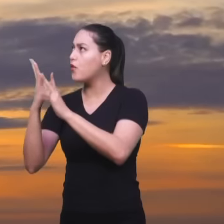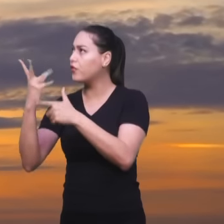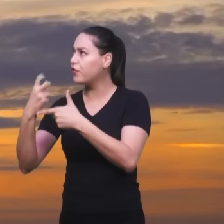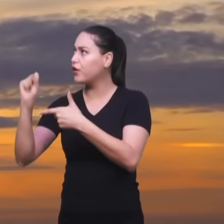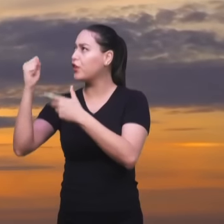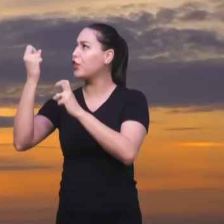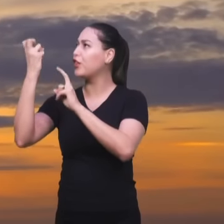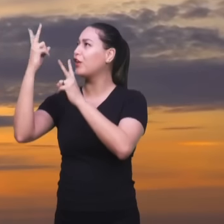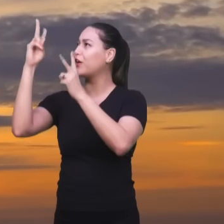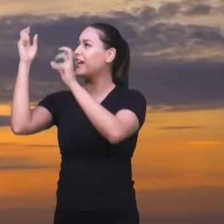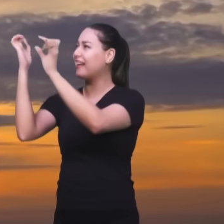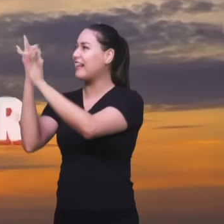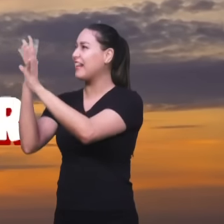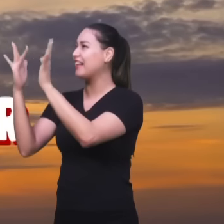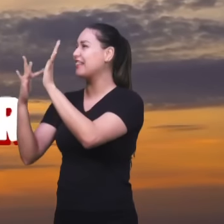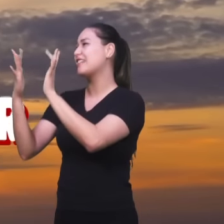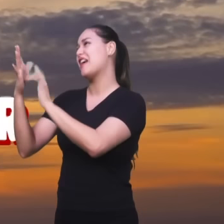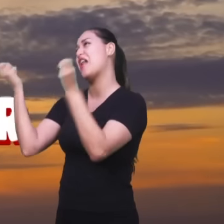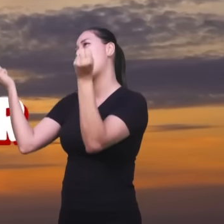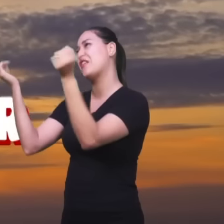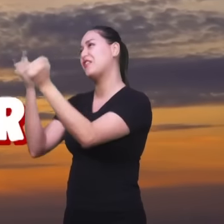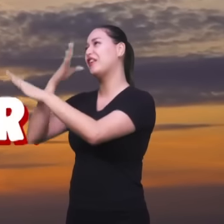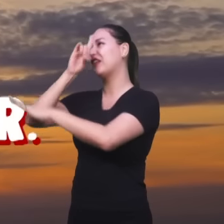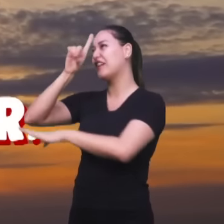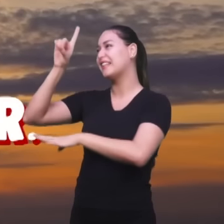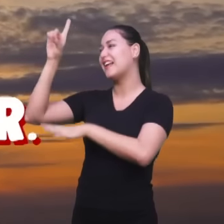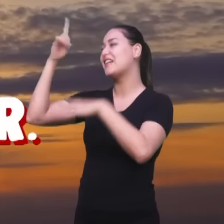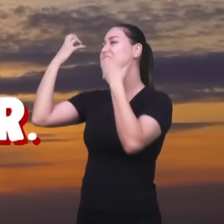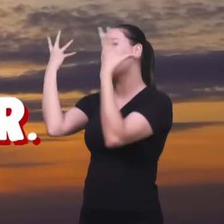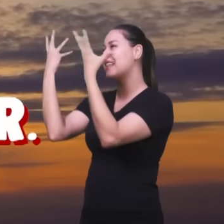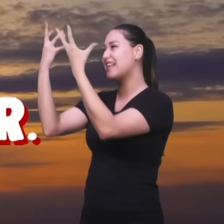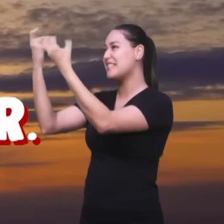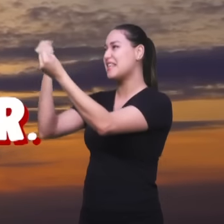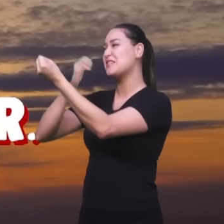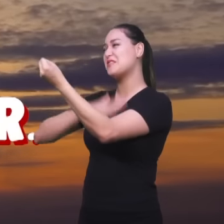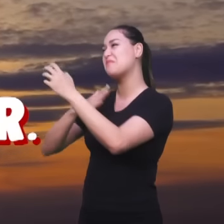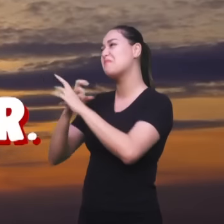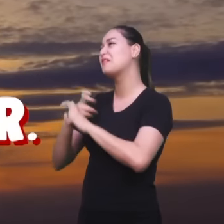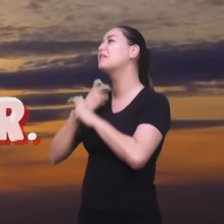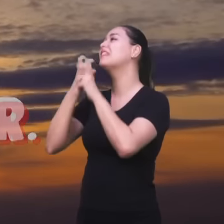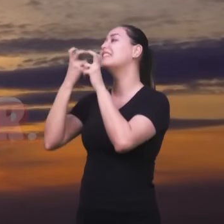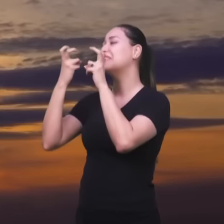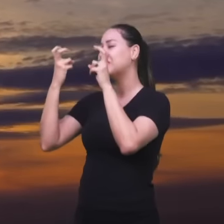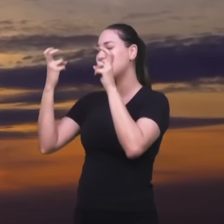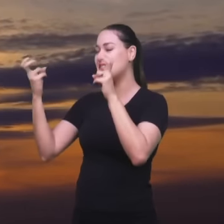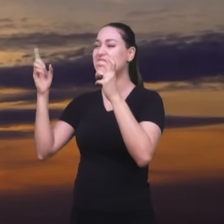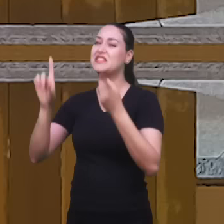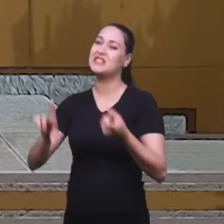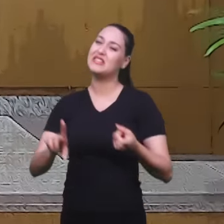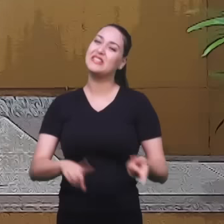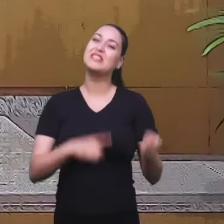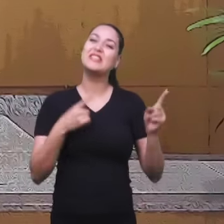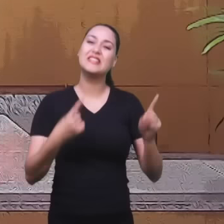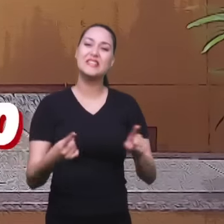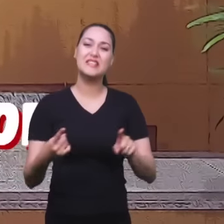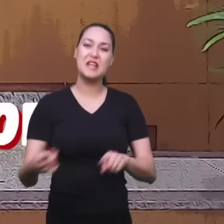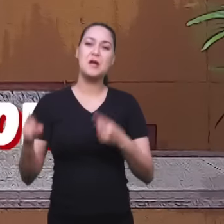Glorifico a Deus Que E atende ao meu valor E atende ao Na